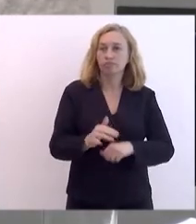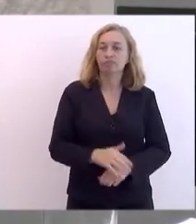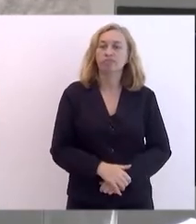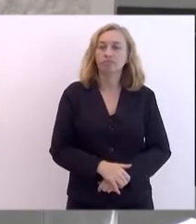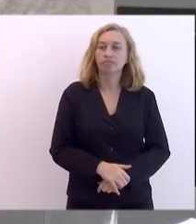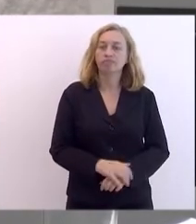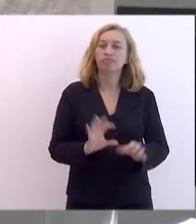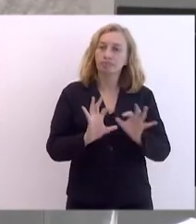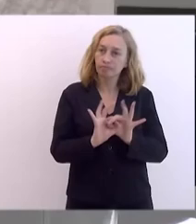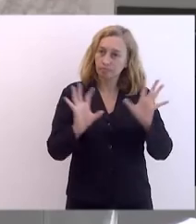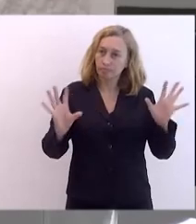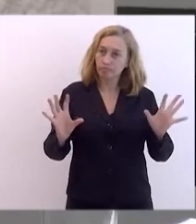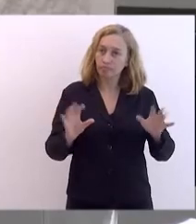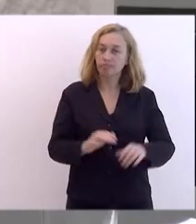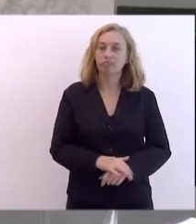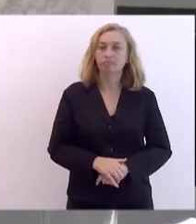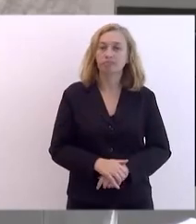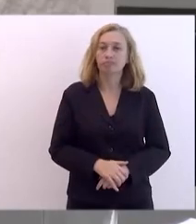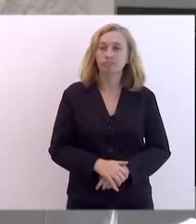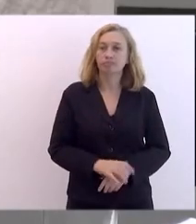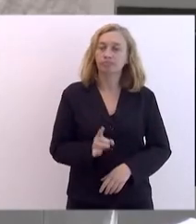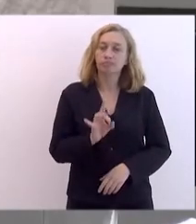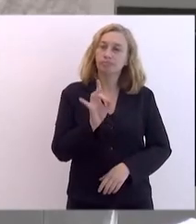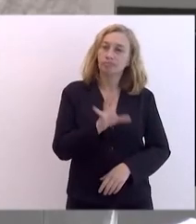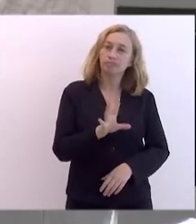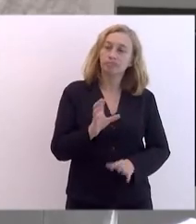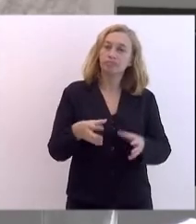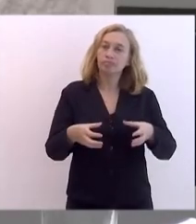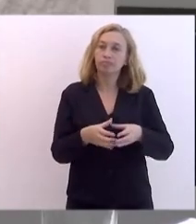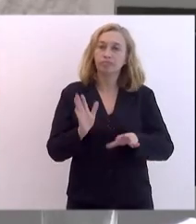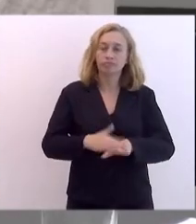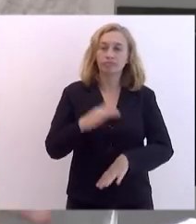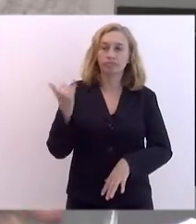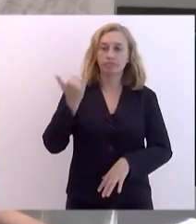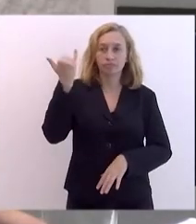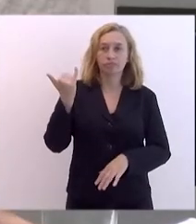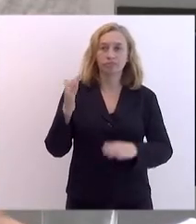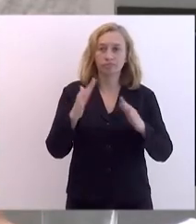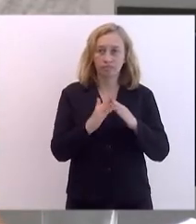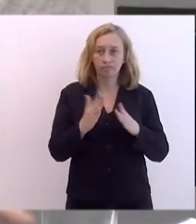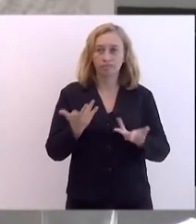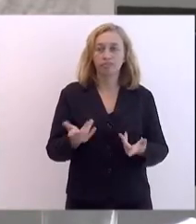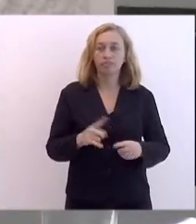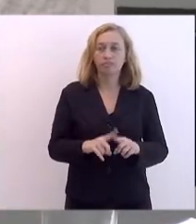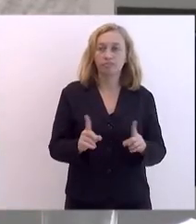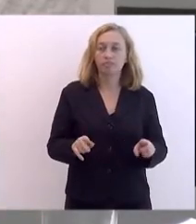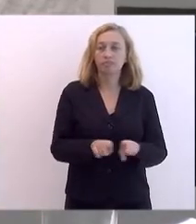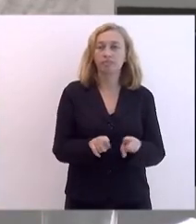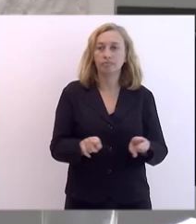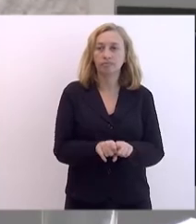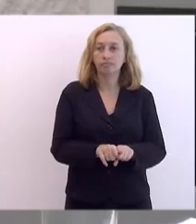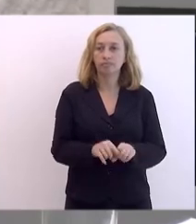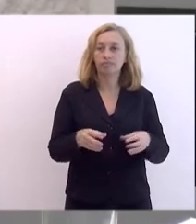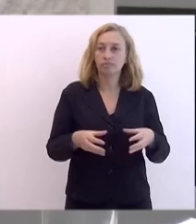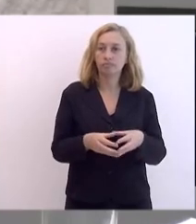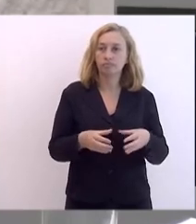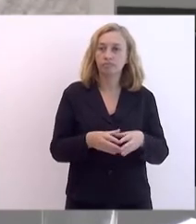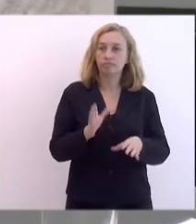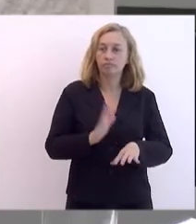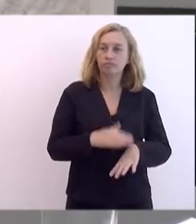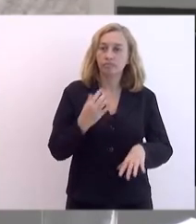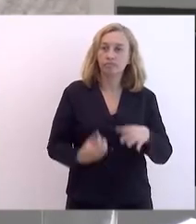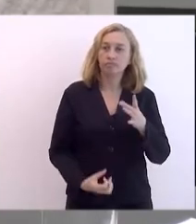e democrática, tem sido não só a comissão mais importante da casa, porque é por essência, mas também a comissão mais